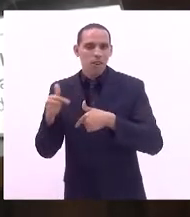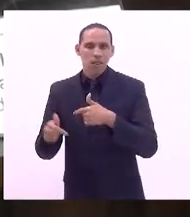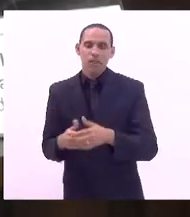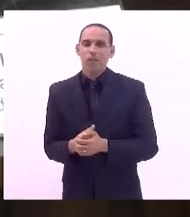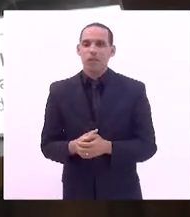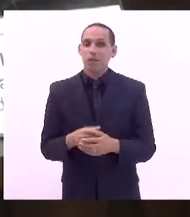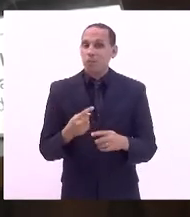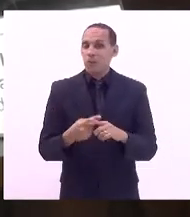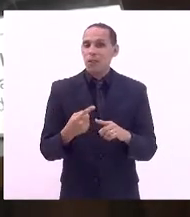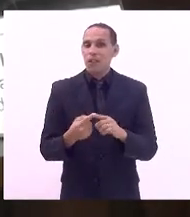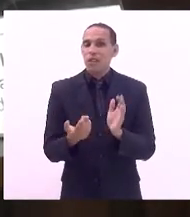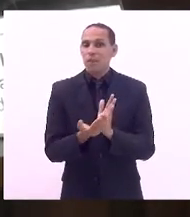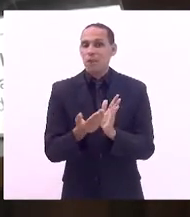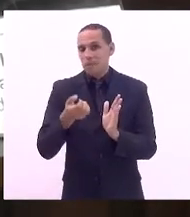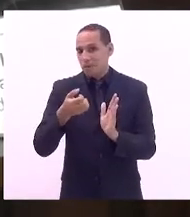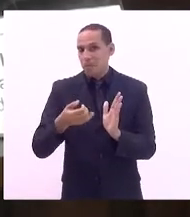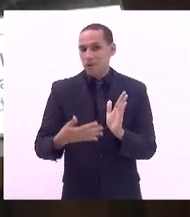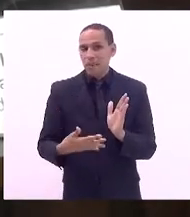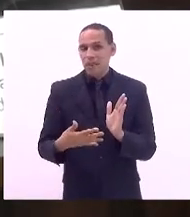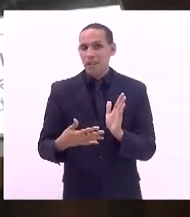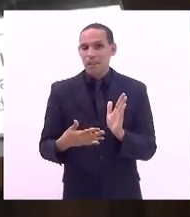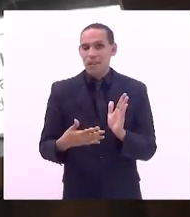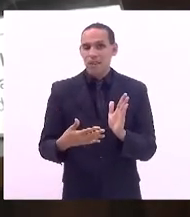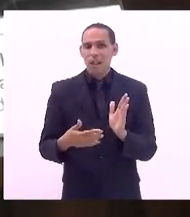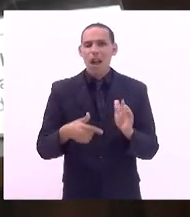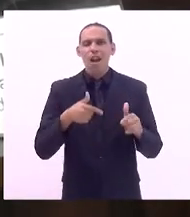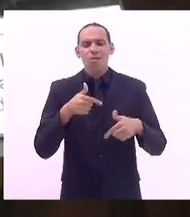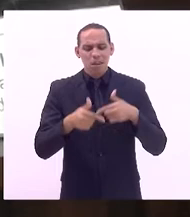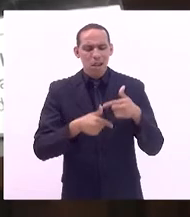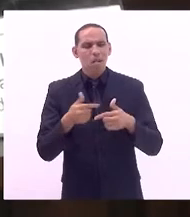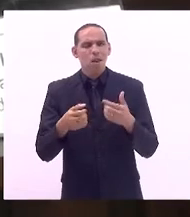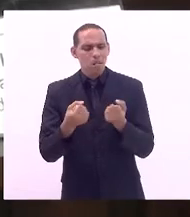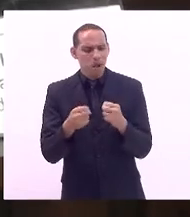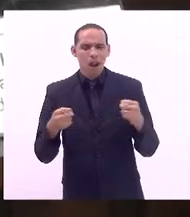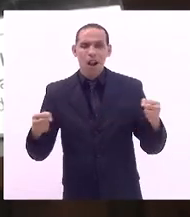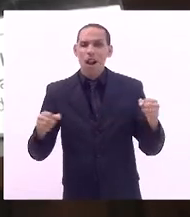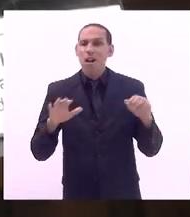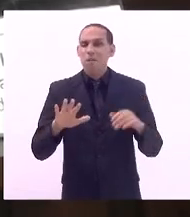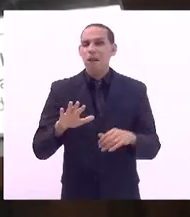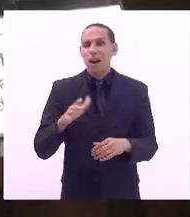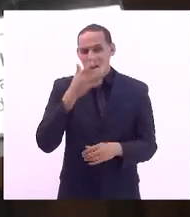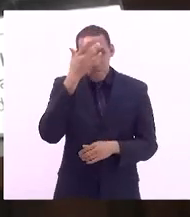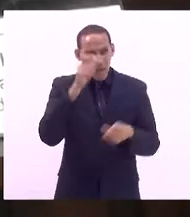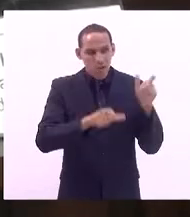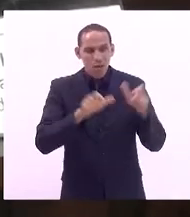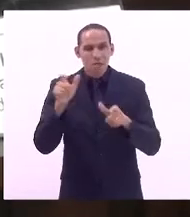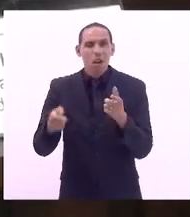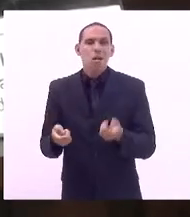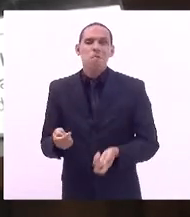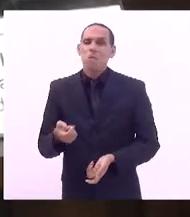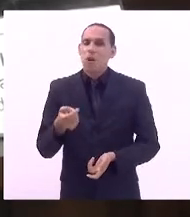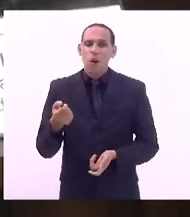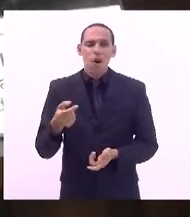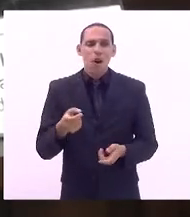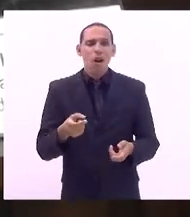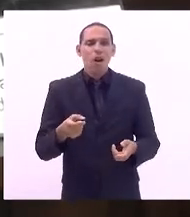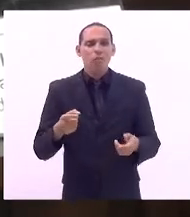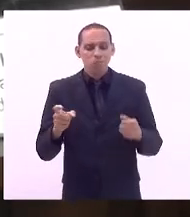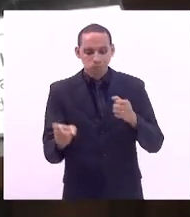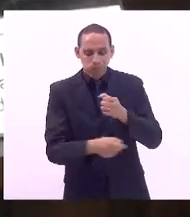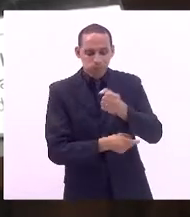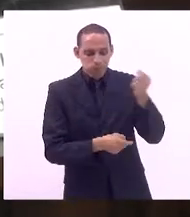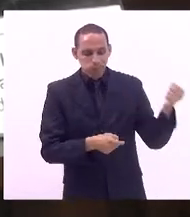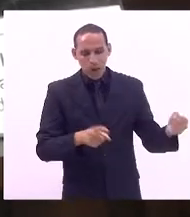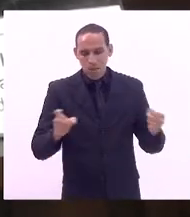porque a palavra de Deus fala que a Seara é grande mas poucos são os ceifeiros e assim que Deus